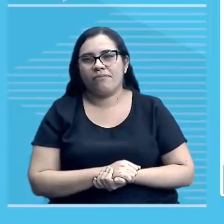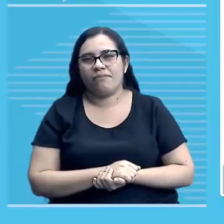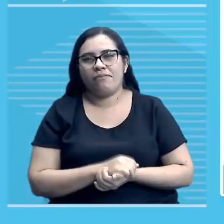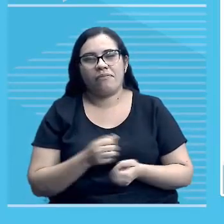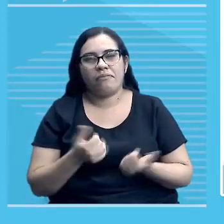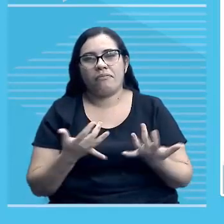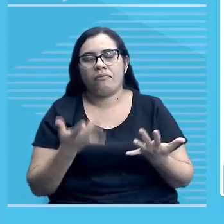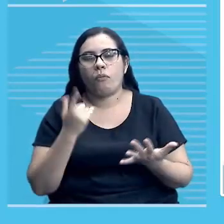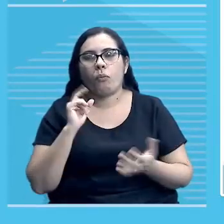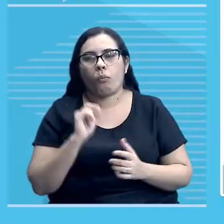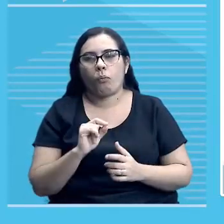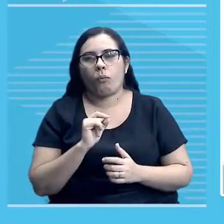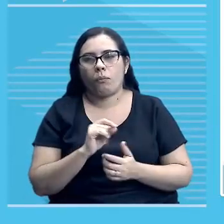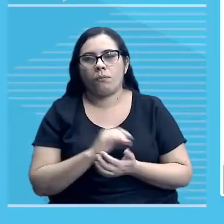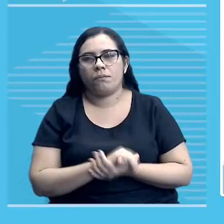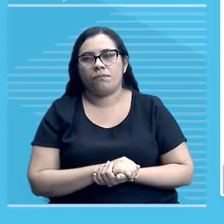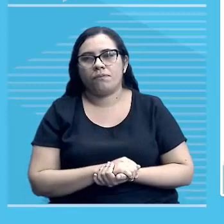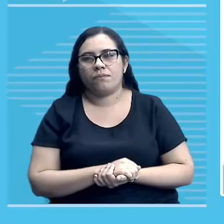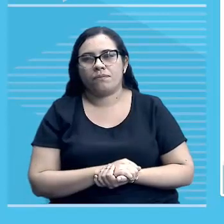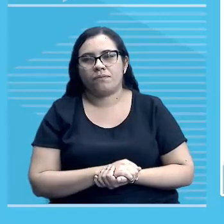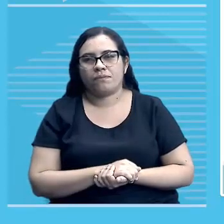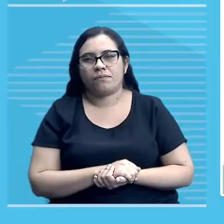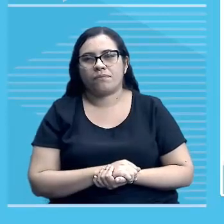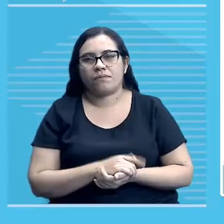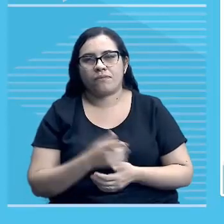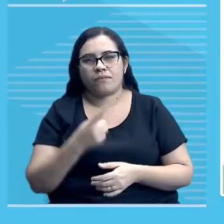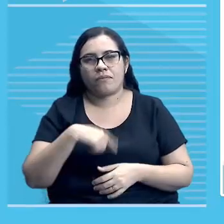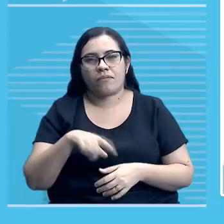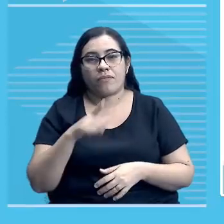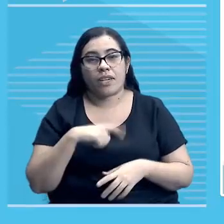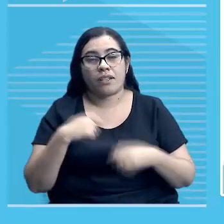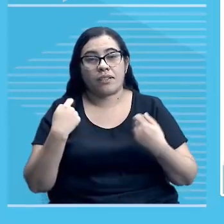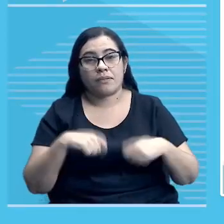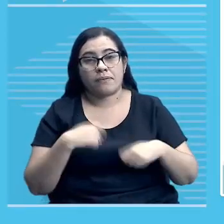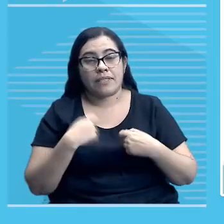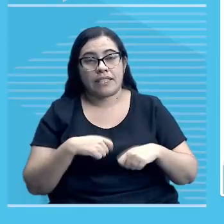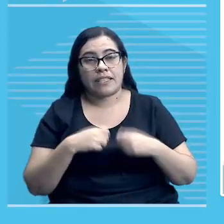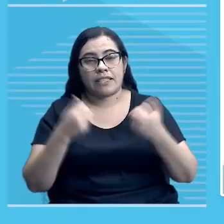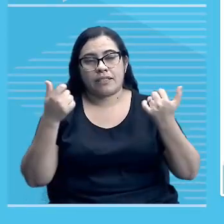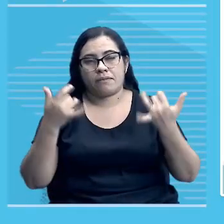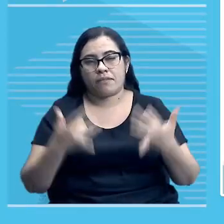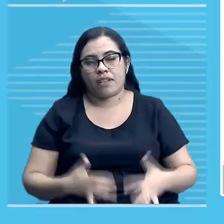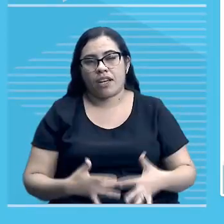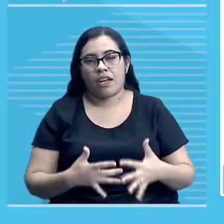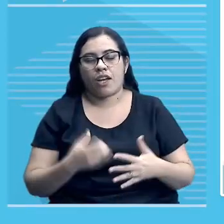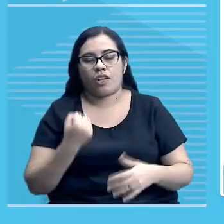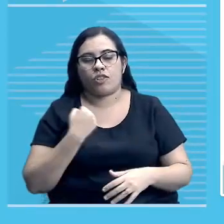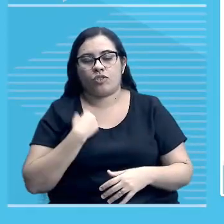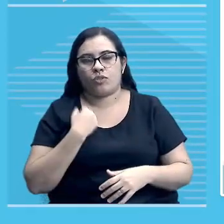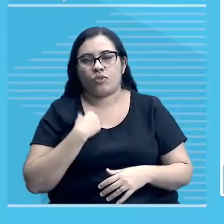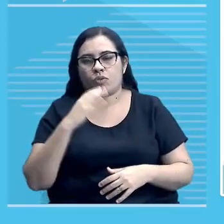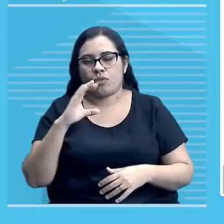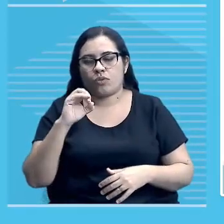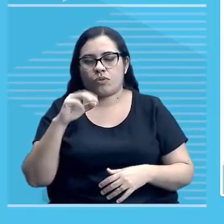Aí, Gabriel, nesse caso, para a gente terminar, a gente vai falar dos números complexos. Nessa questão, eu só queria